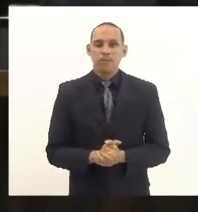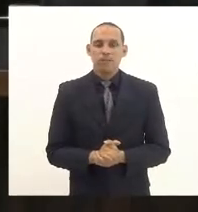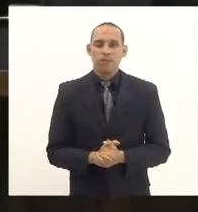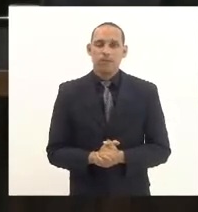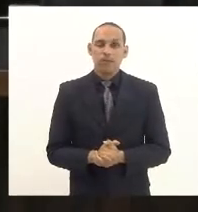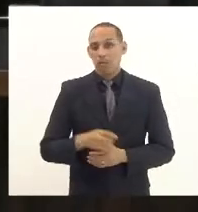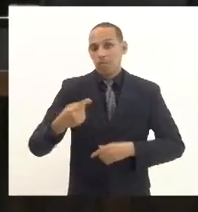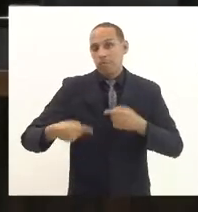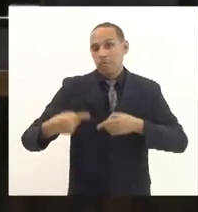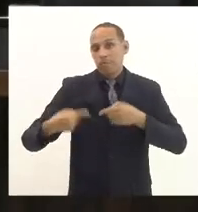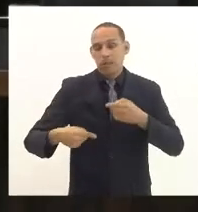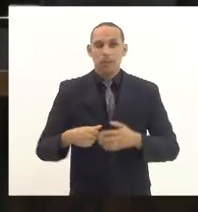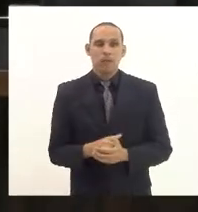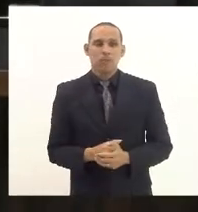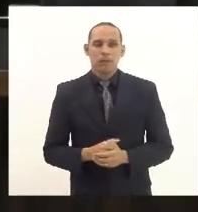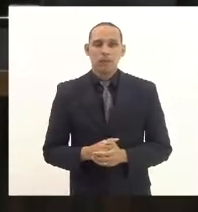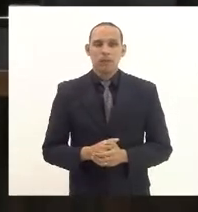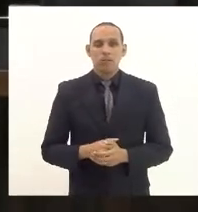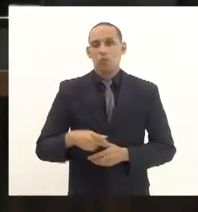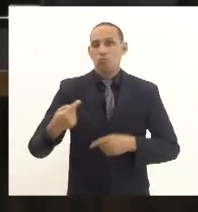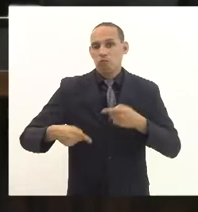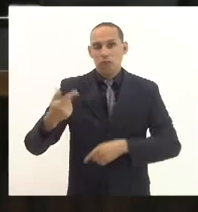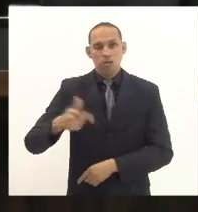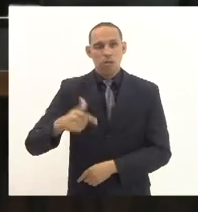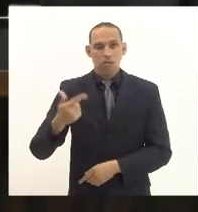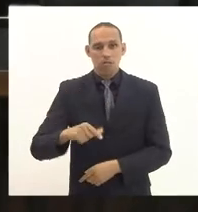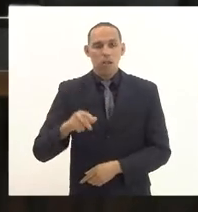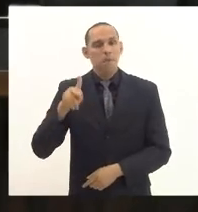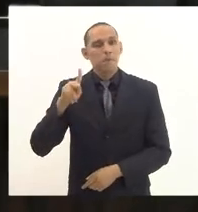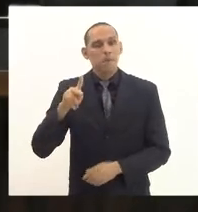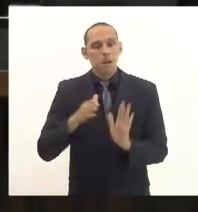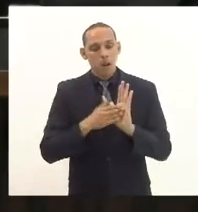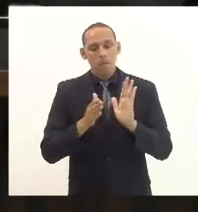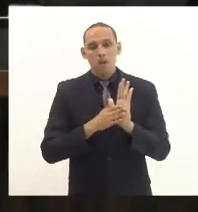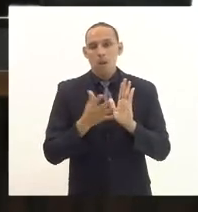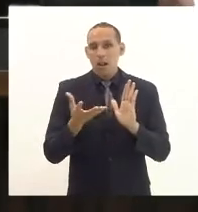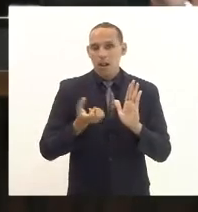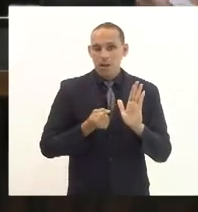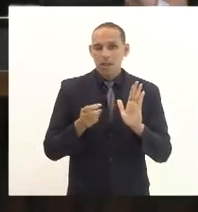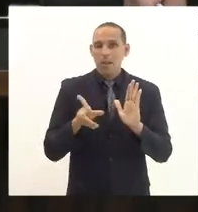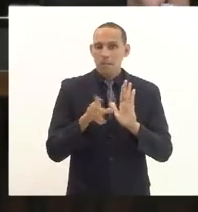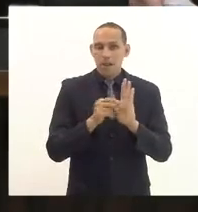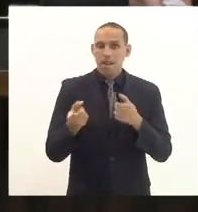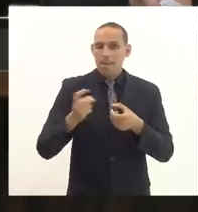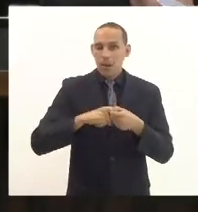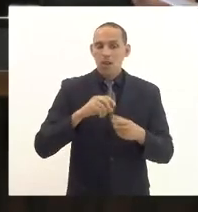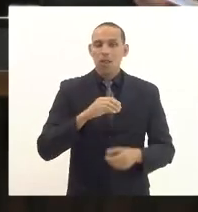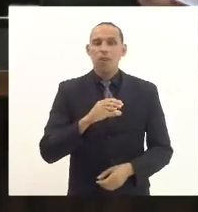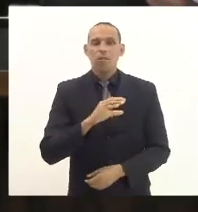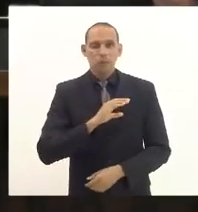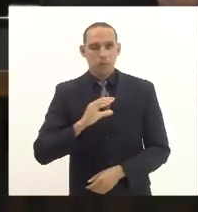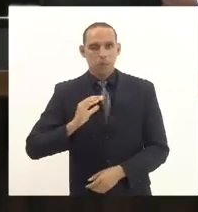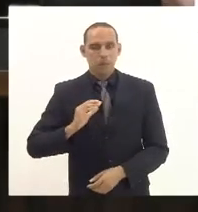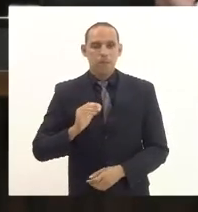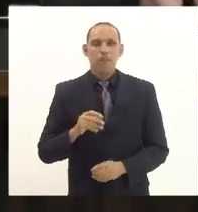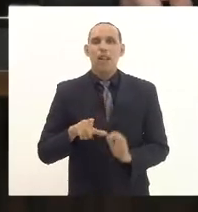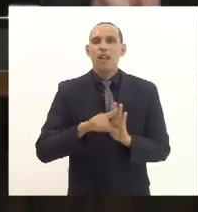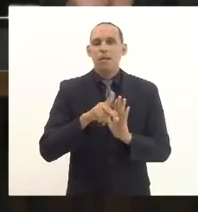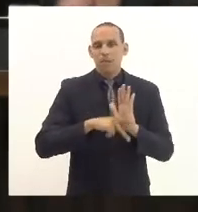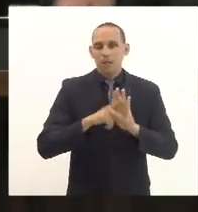Em discussão, não havendo quem queira discutir, a presente proposta recebeu 6 emendas e retorna às comissões. Projeto de